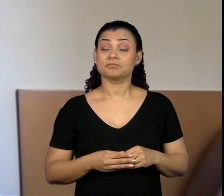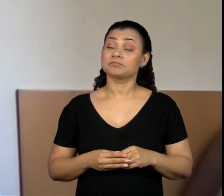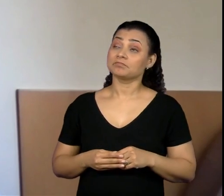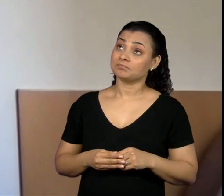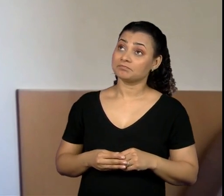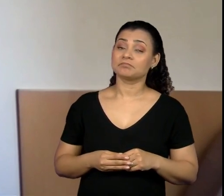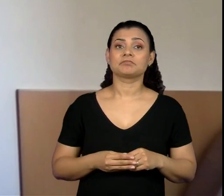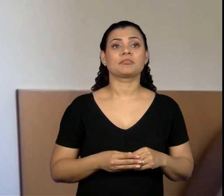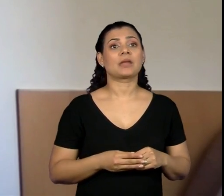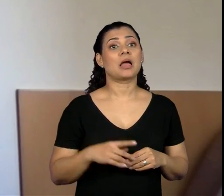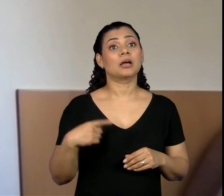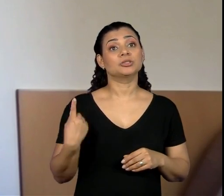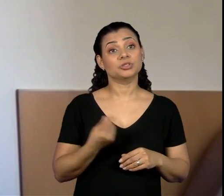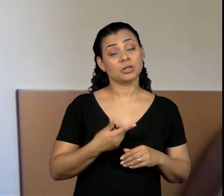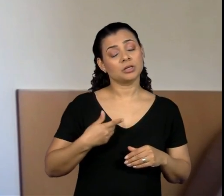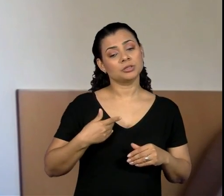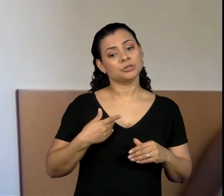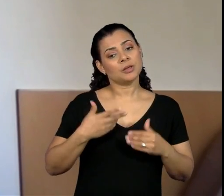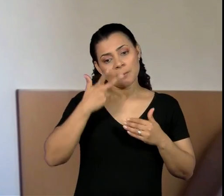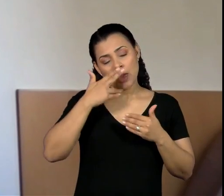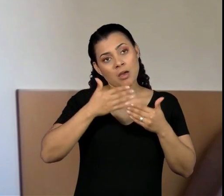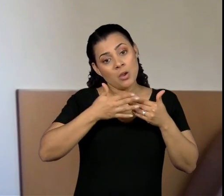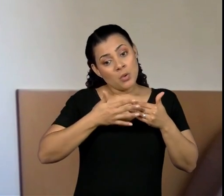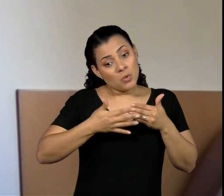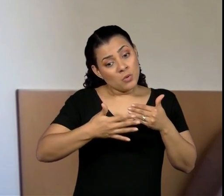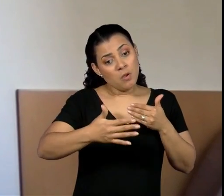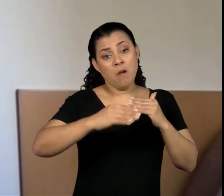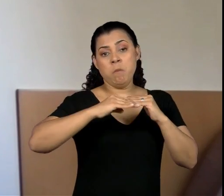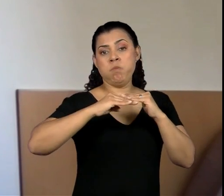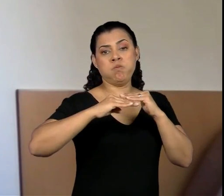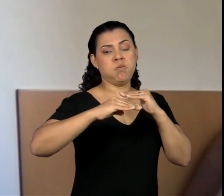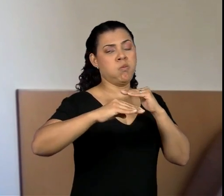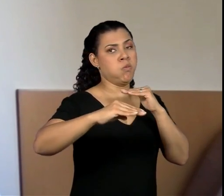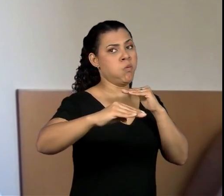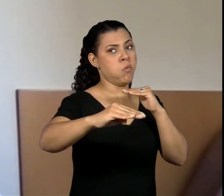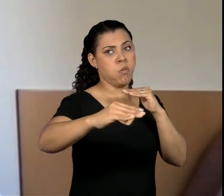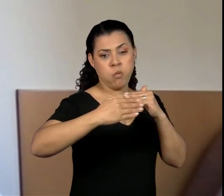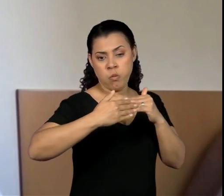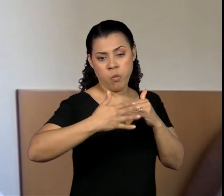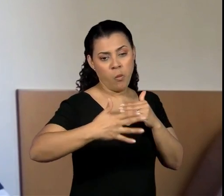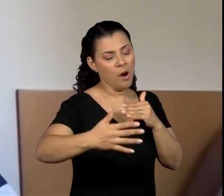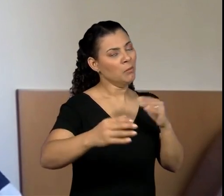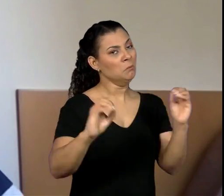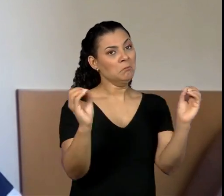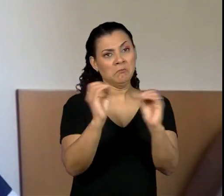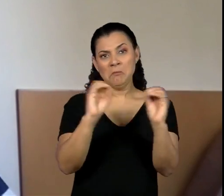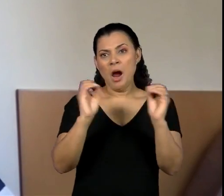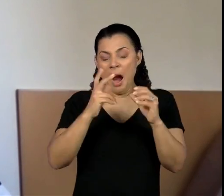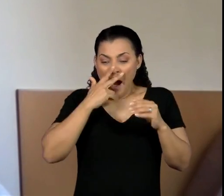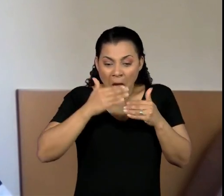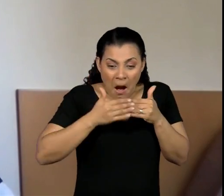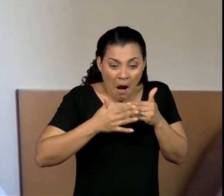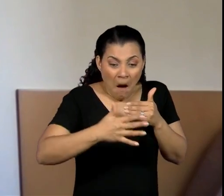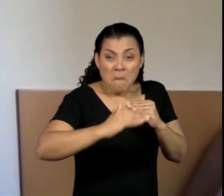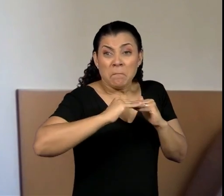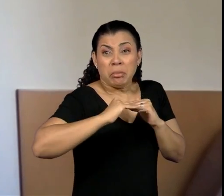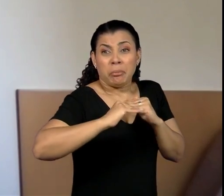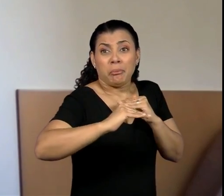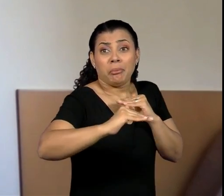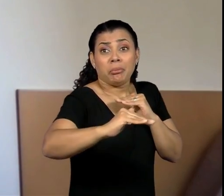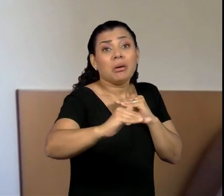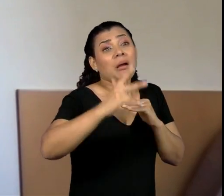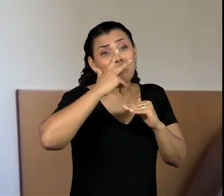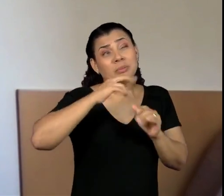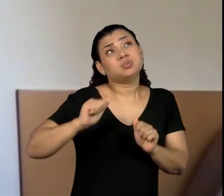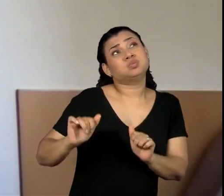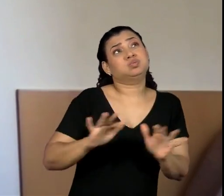estamos numa trajetória consistente com uma trajetória de emissões que